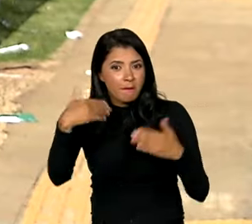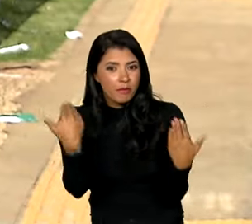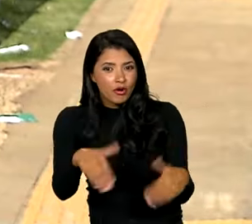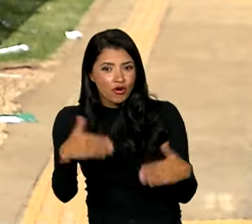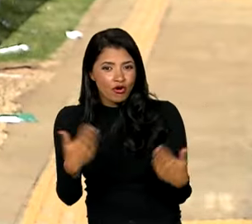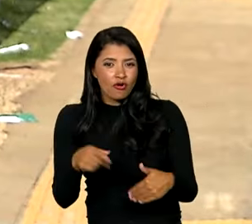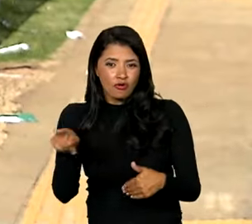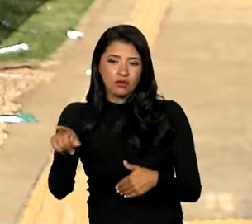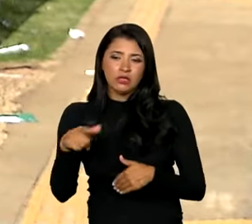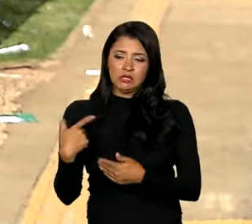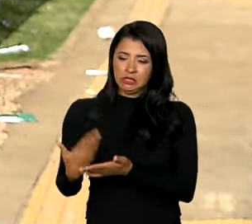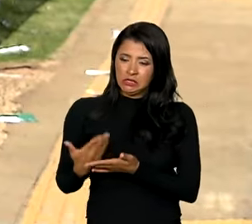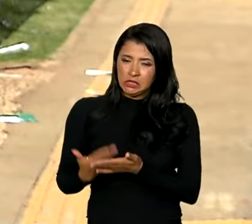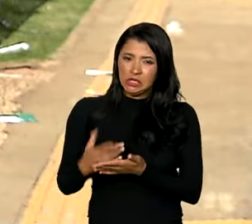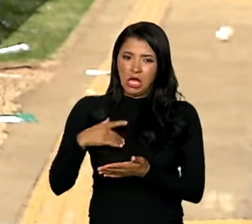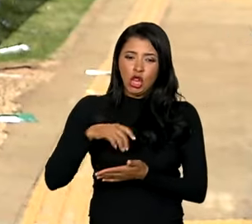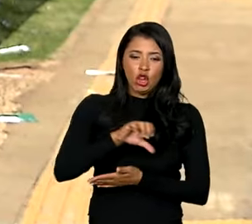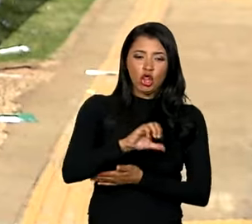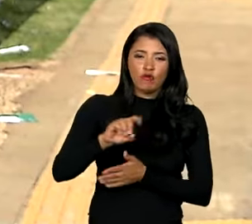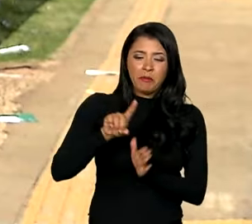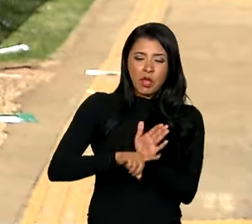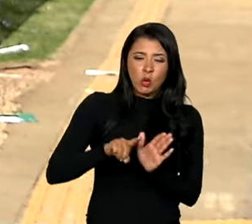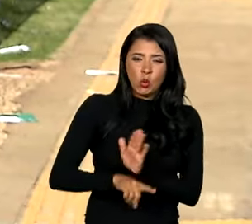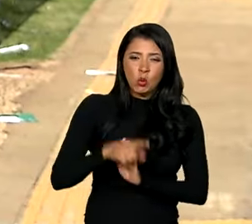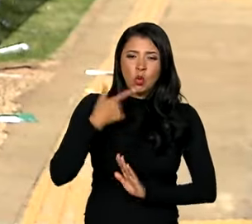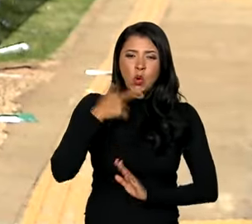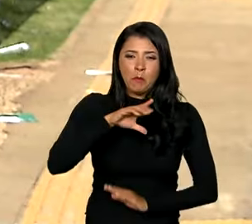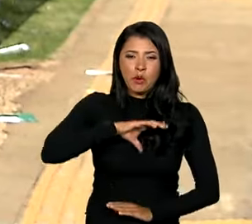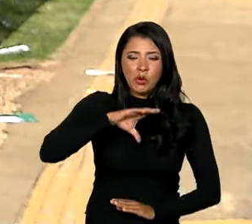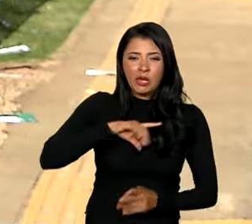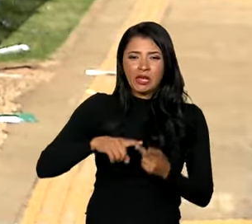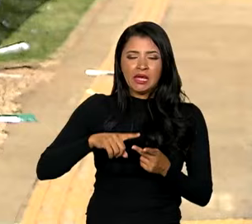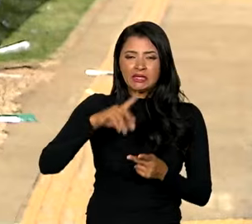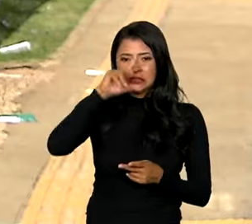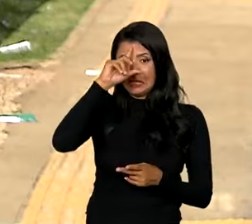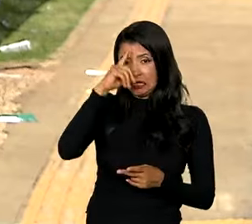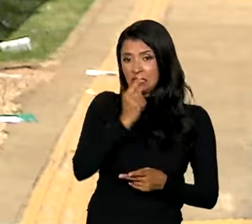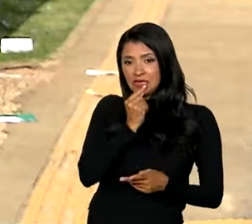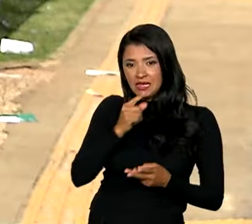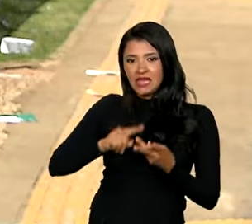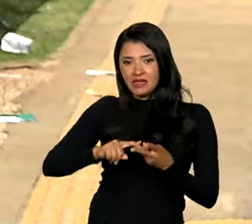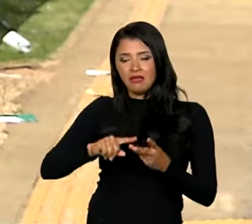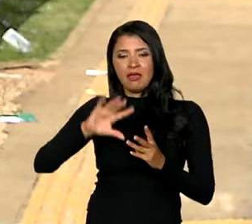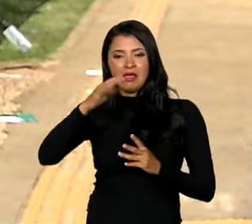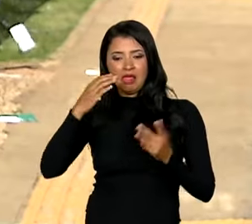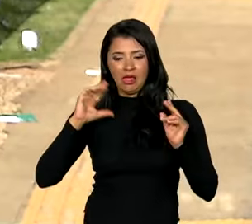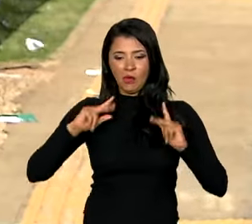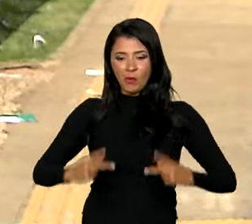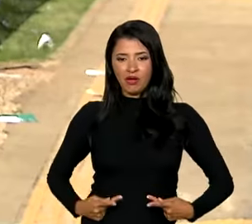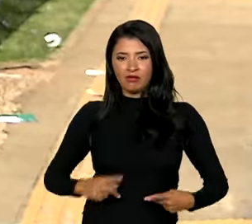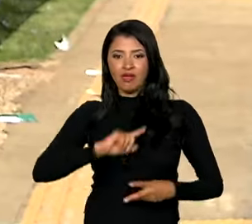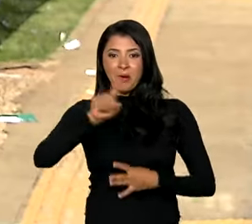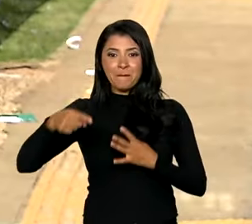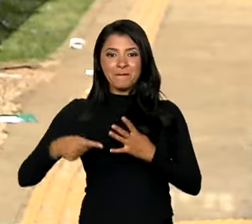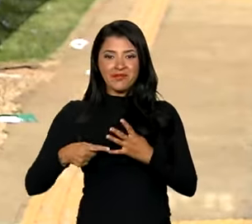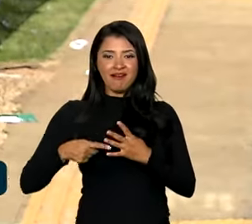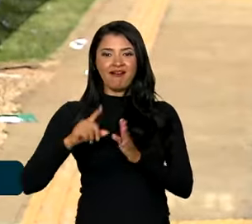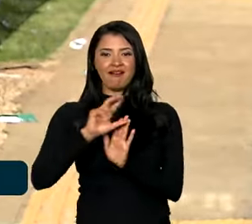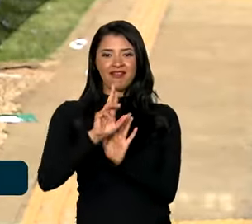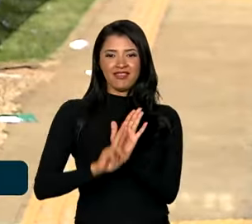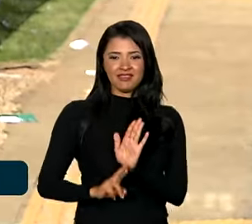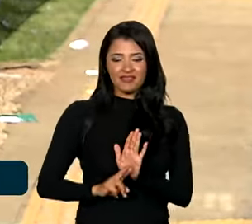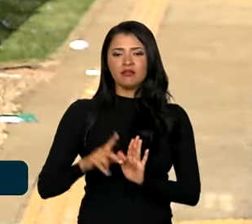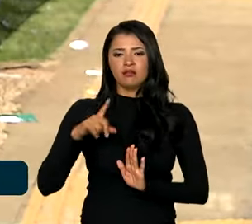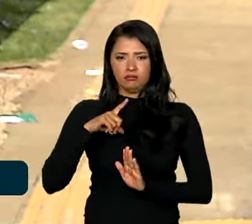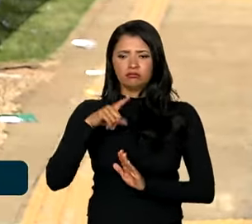estudantes enfrentaram 90 questões de língua portuguesa estrangeira e ciências humanas além da redação são avaliações